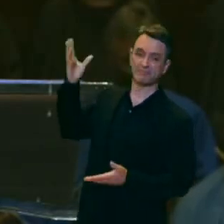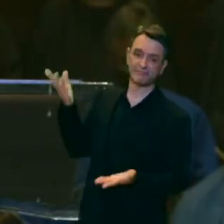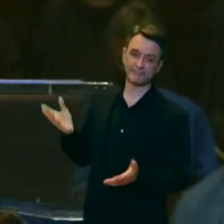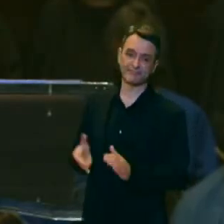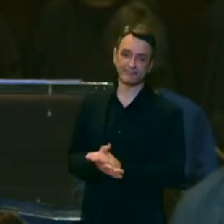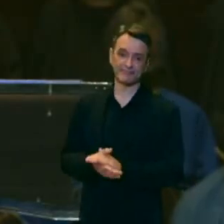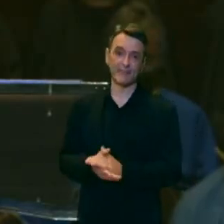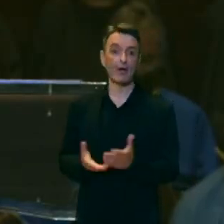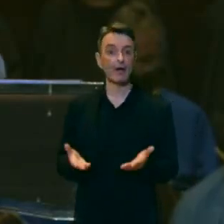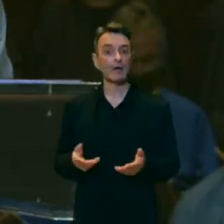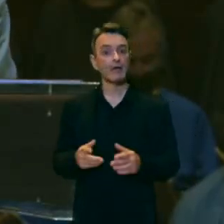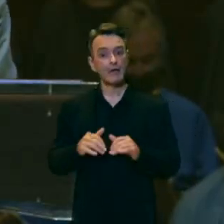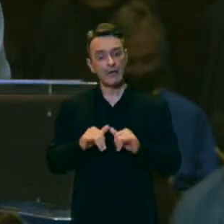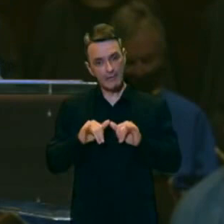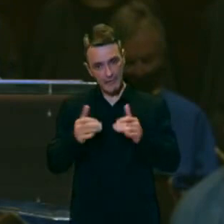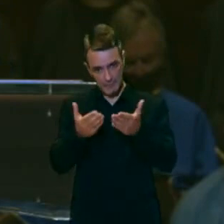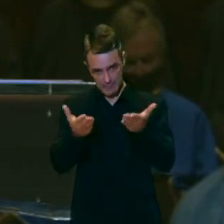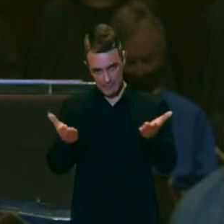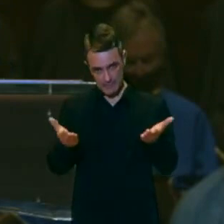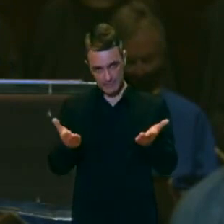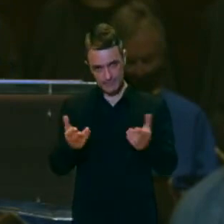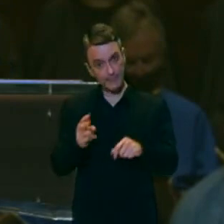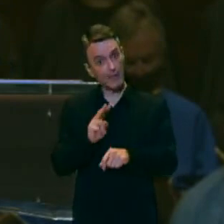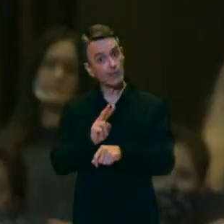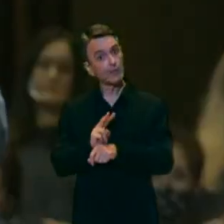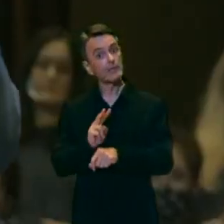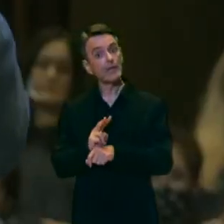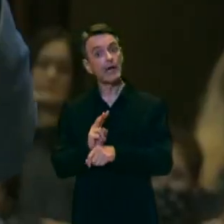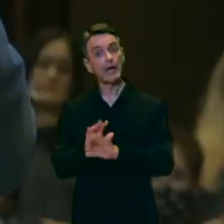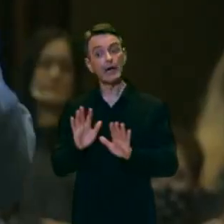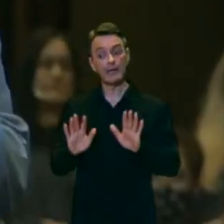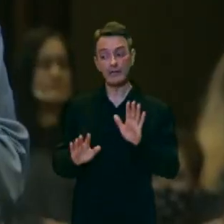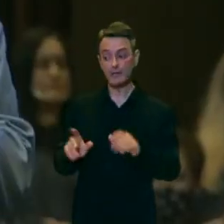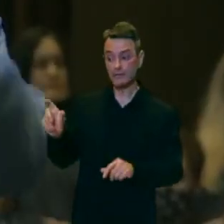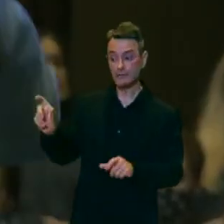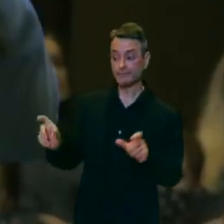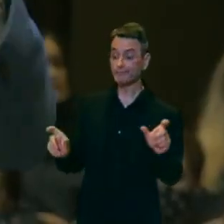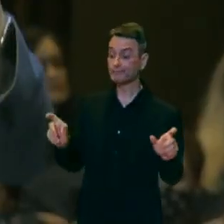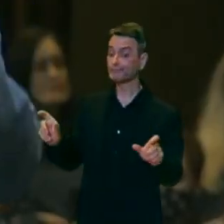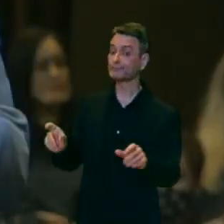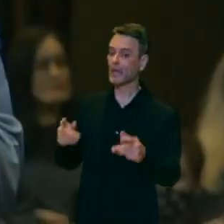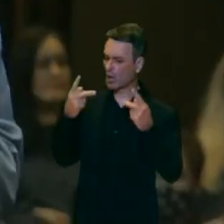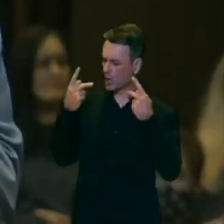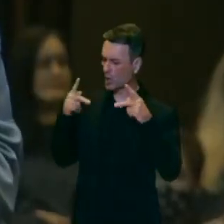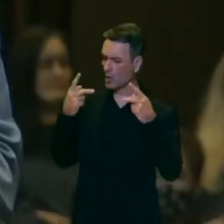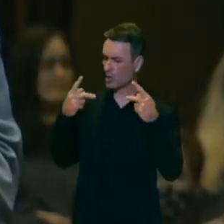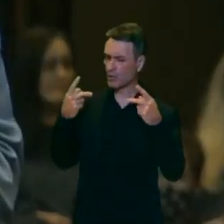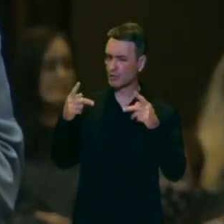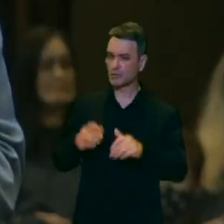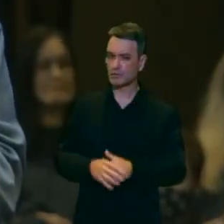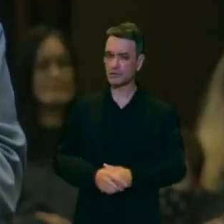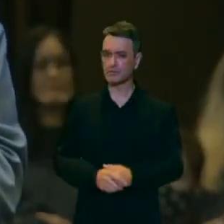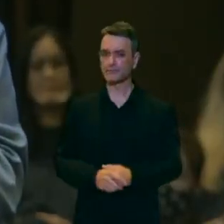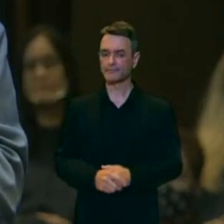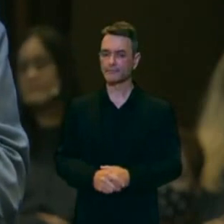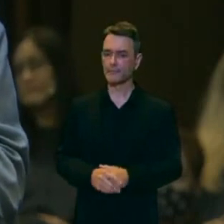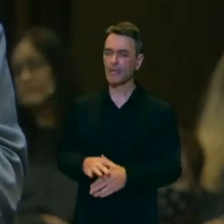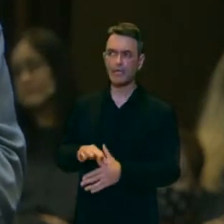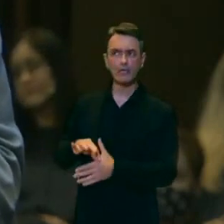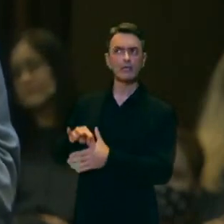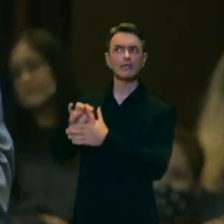seguinte: cuidado com aqueles mensageiros, pregadores,